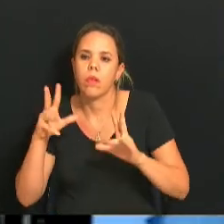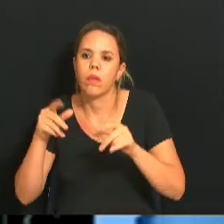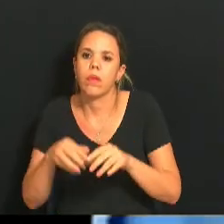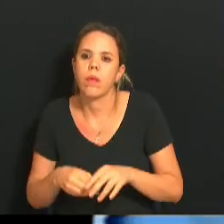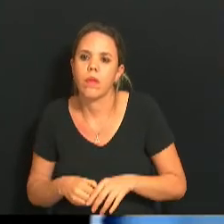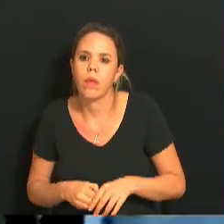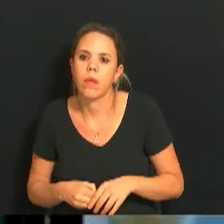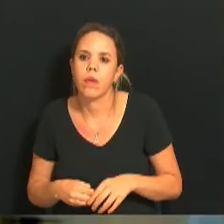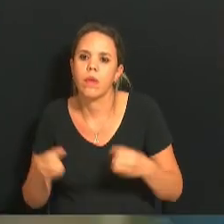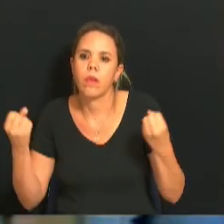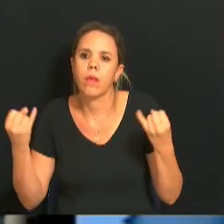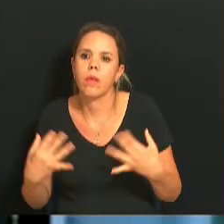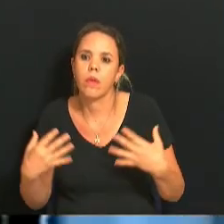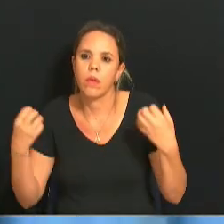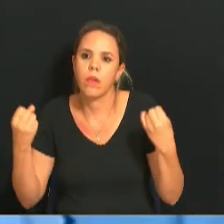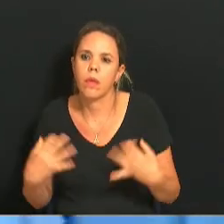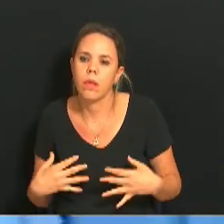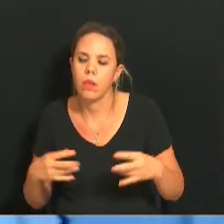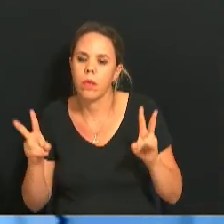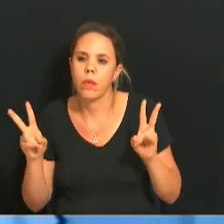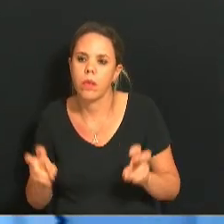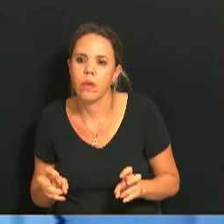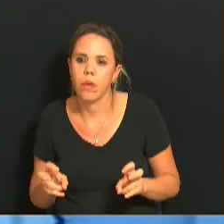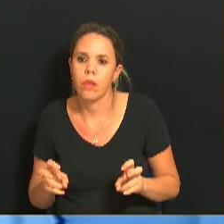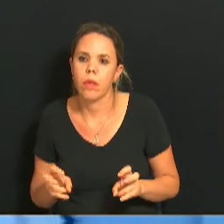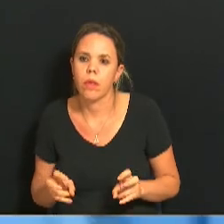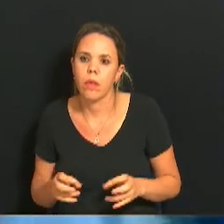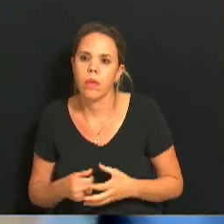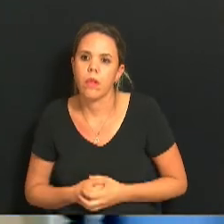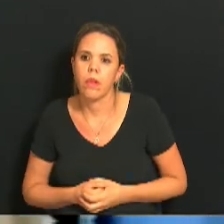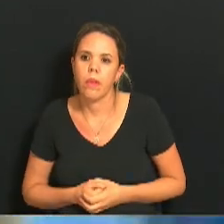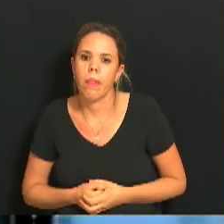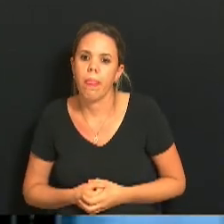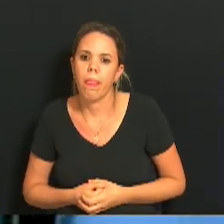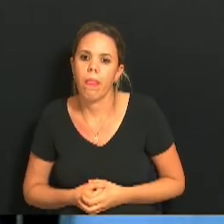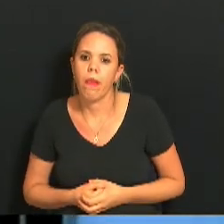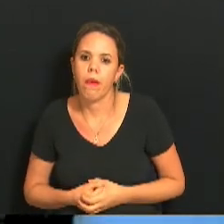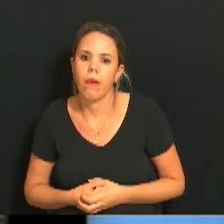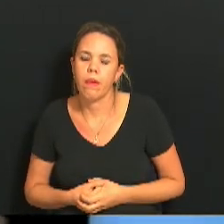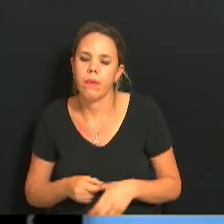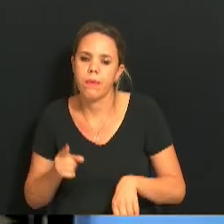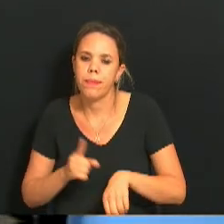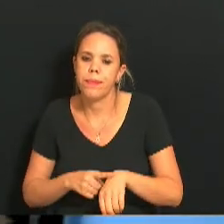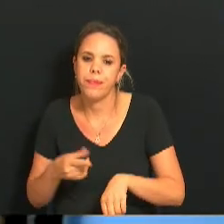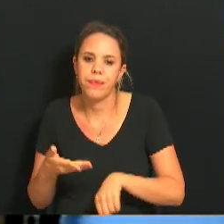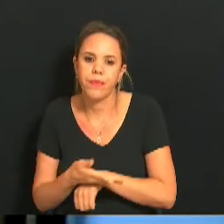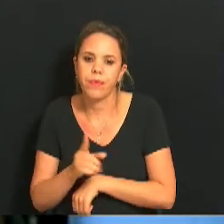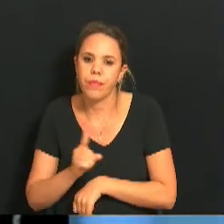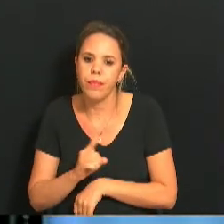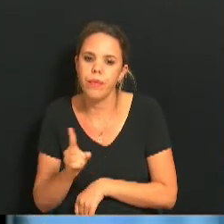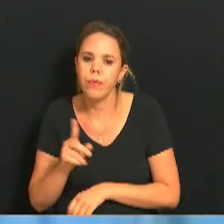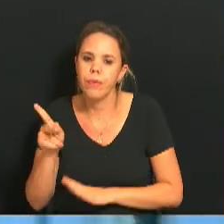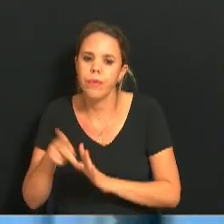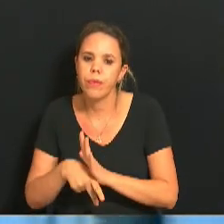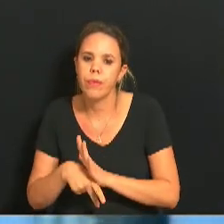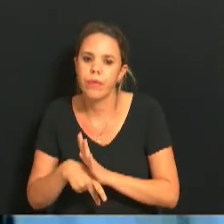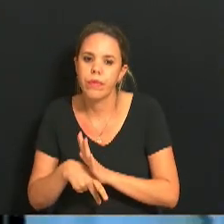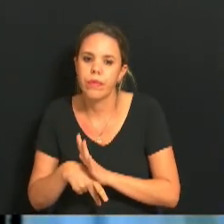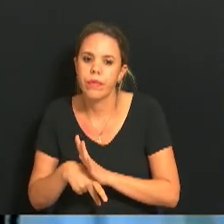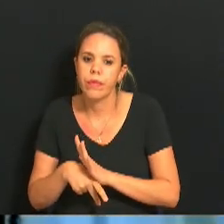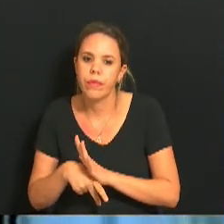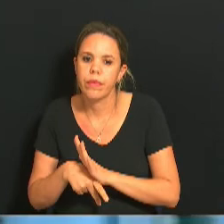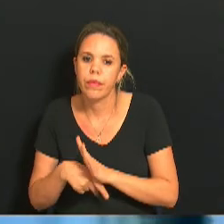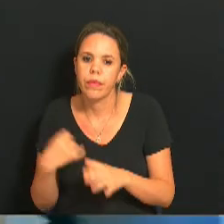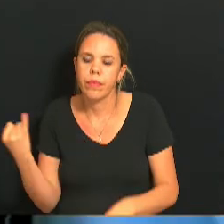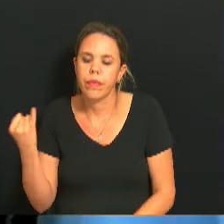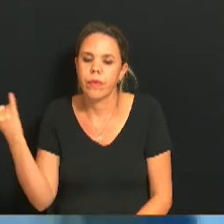explicações sobre a questão do patrimônio né nesse momento não entraremos no Project ou a